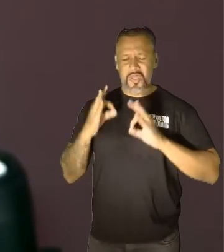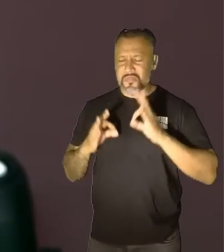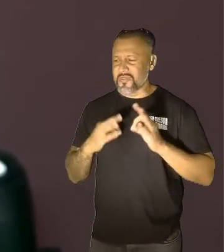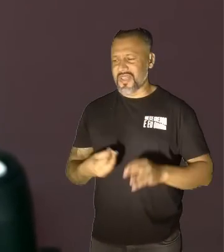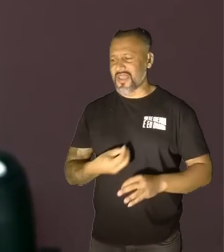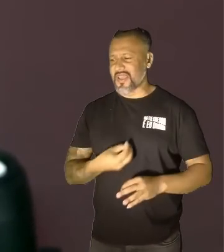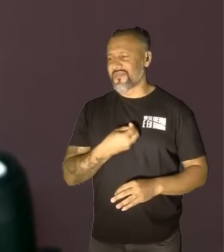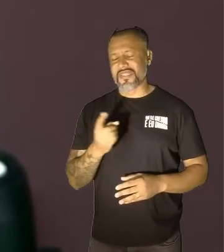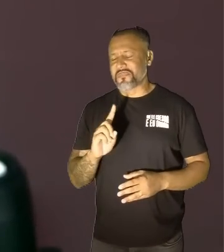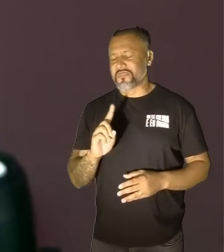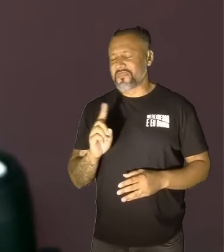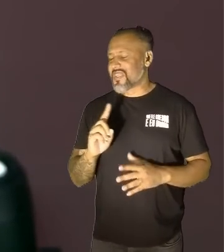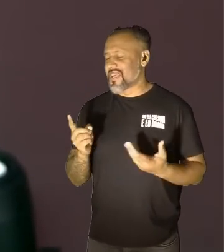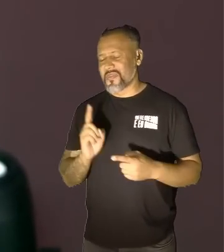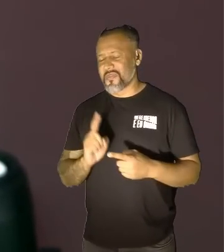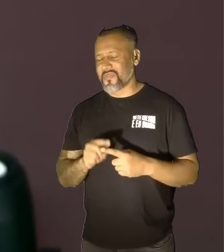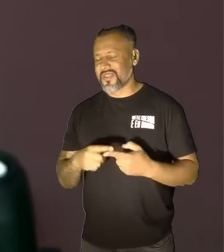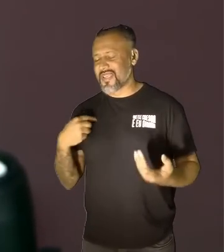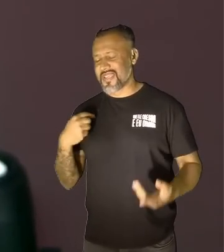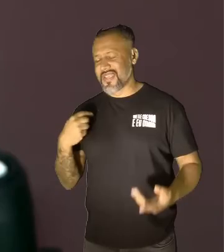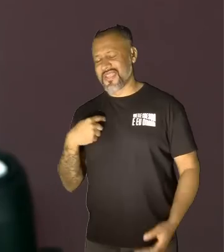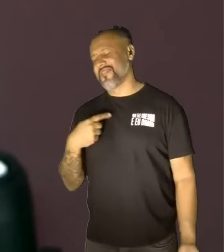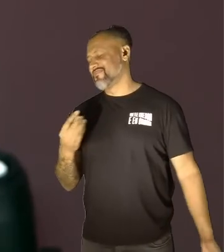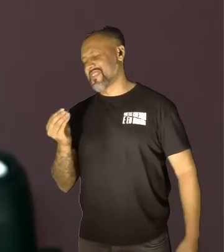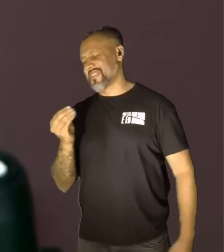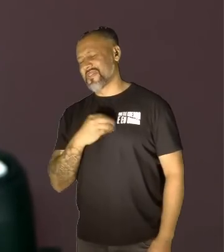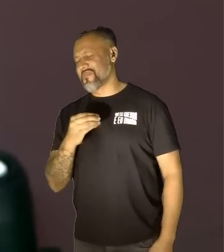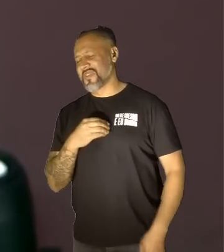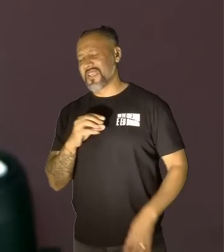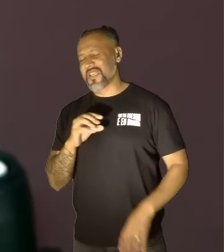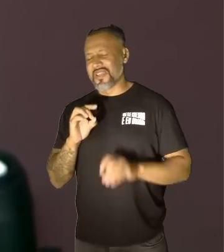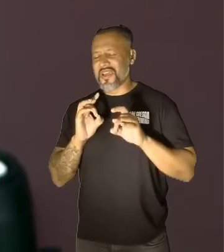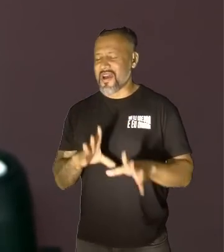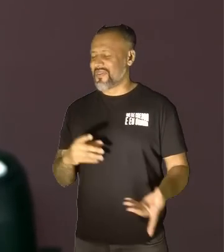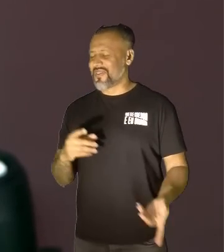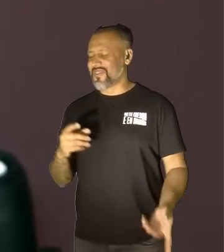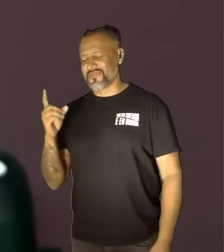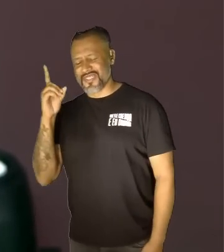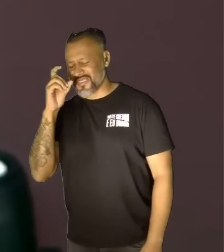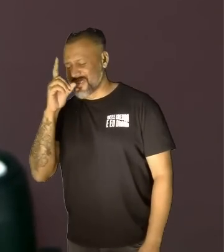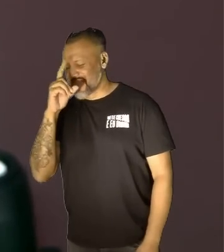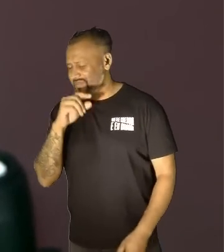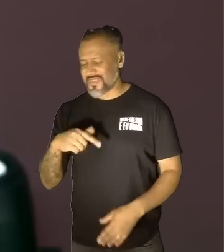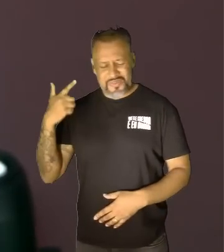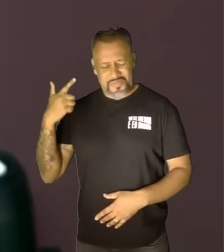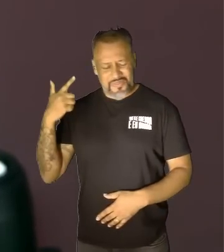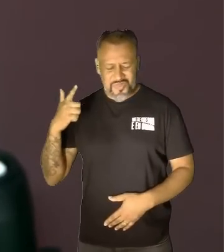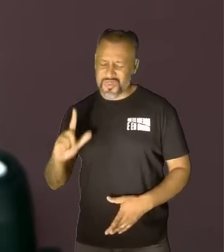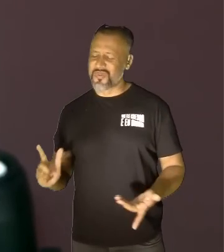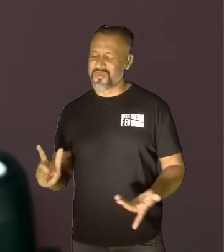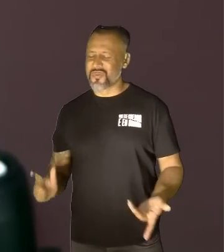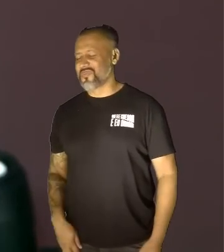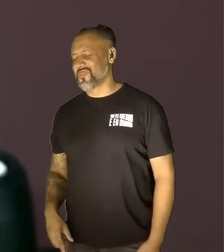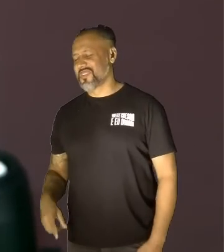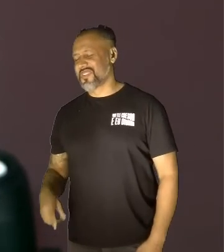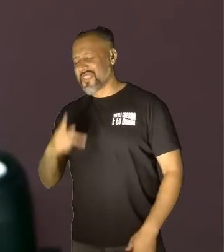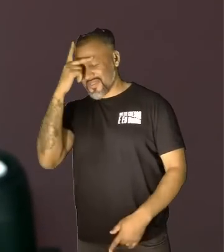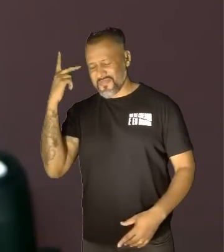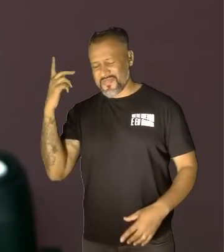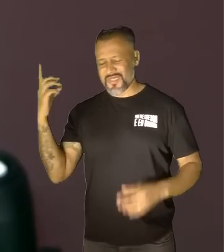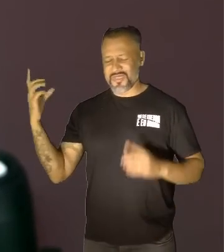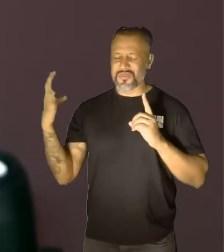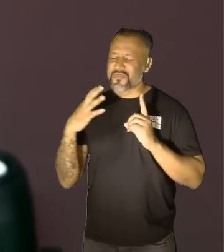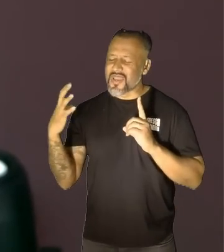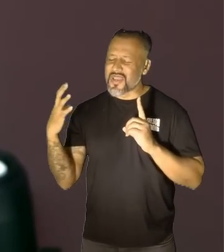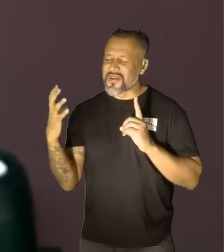muito chocante me livrar de algumas coisas. É muito chocante para mim entender alguns processos. Estão chegando conversas no meu ouvido que eu não